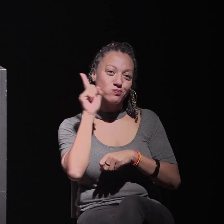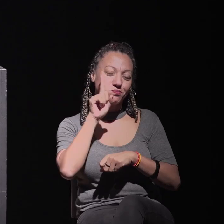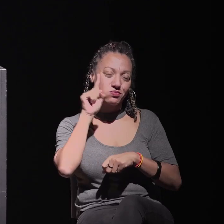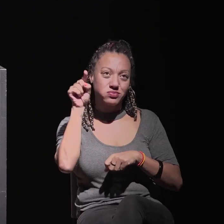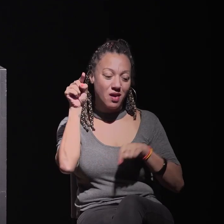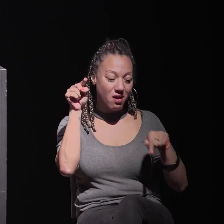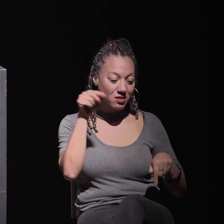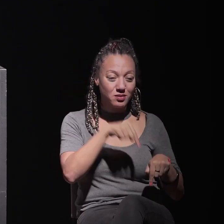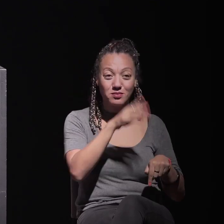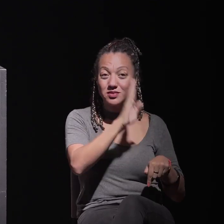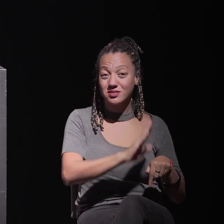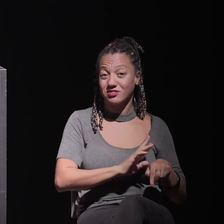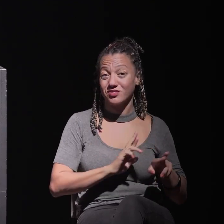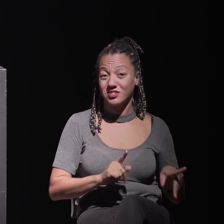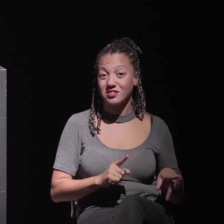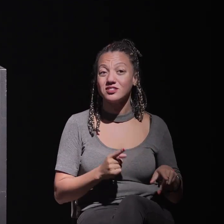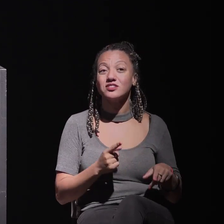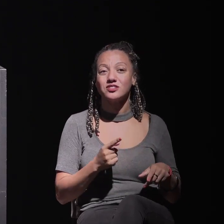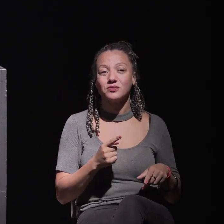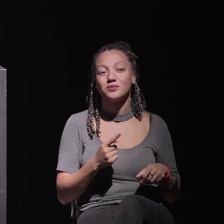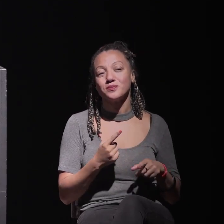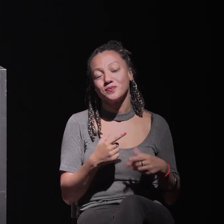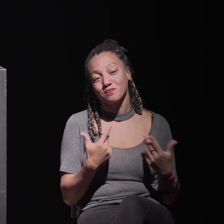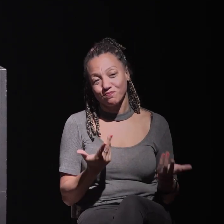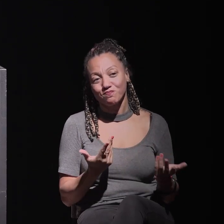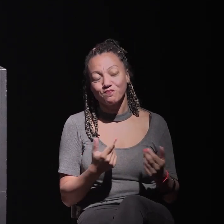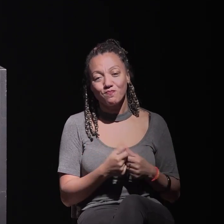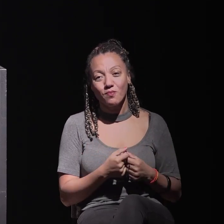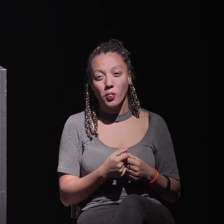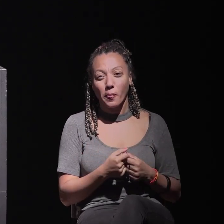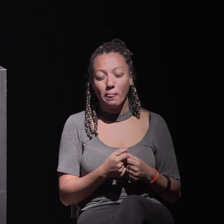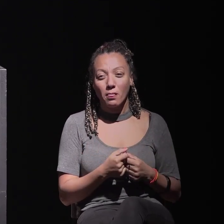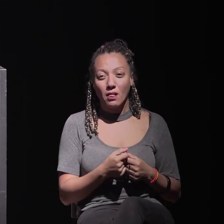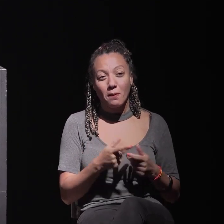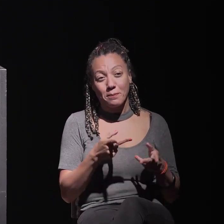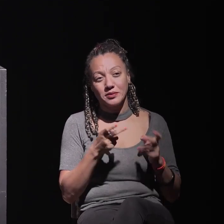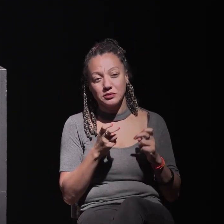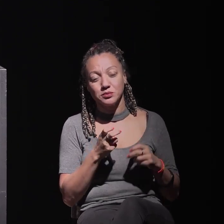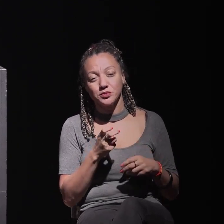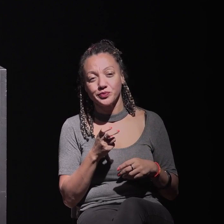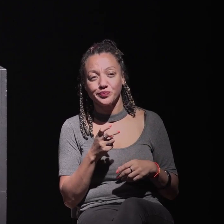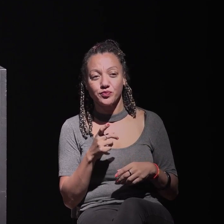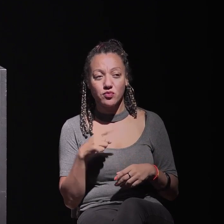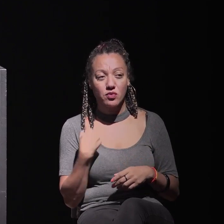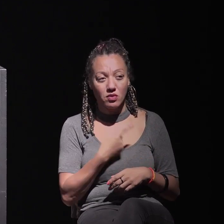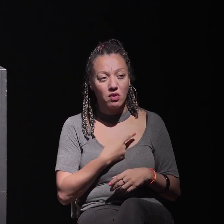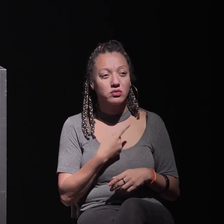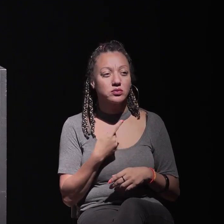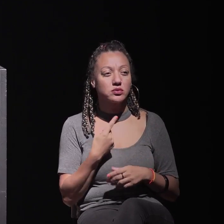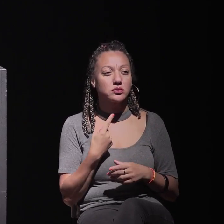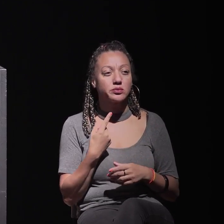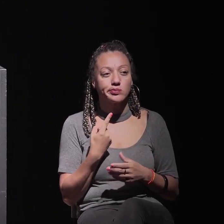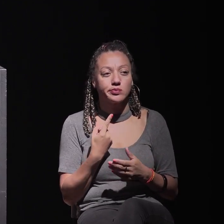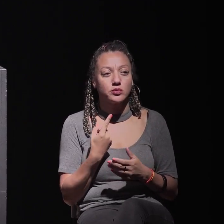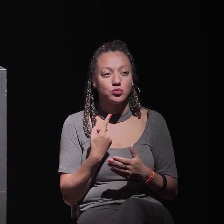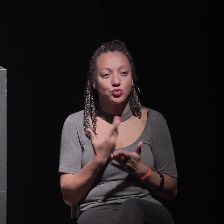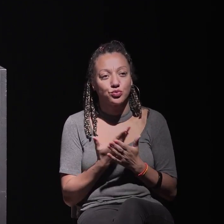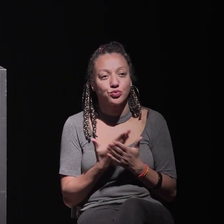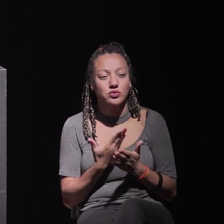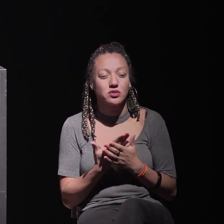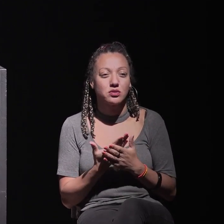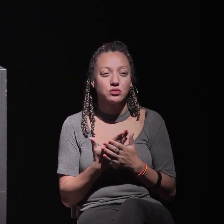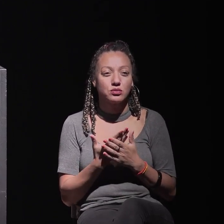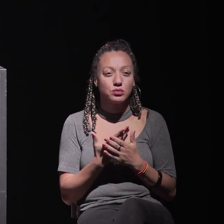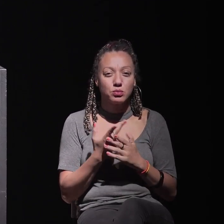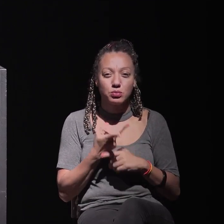produzindo conhecimento, trabalhando com formação, atuando em escola, buscando esses espaços de formação sociopolítica, é